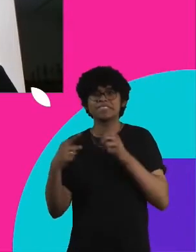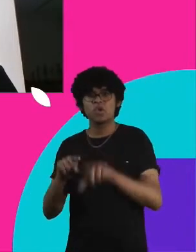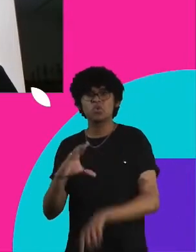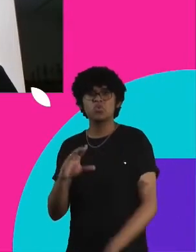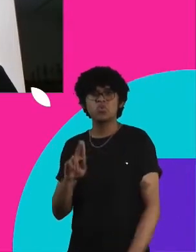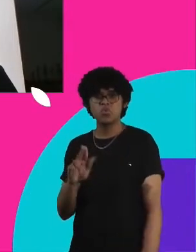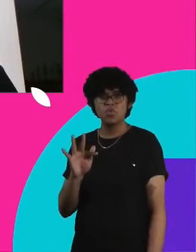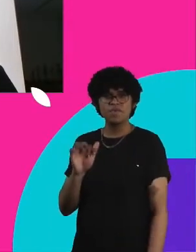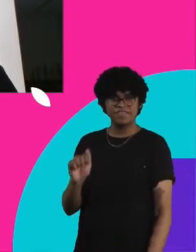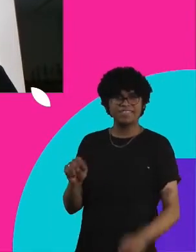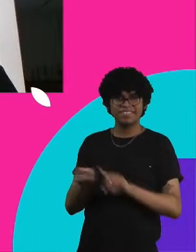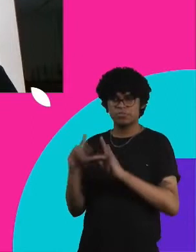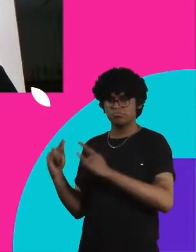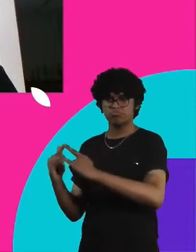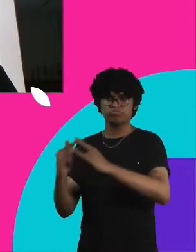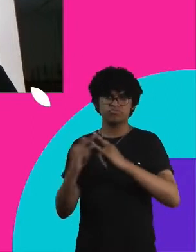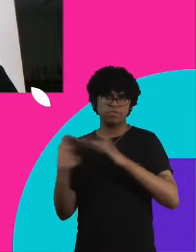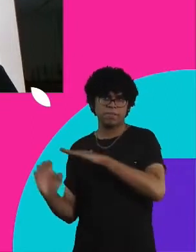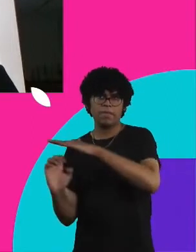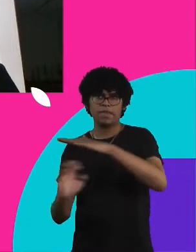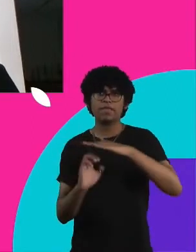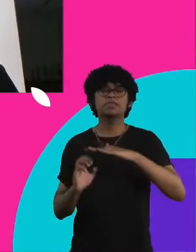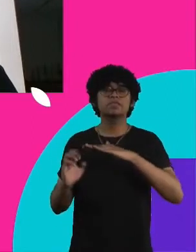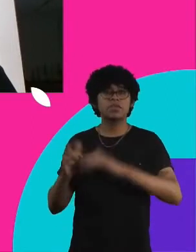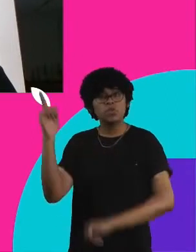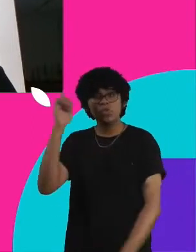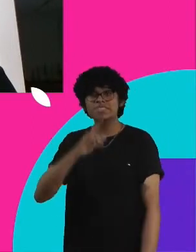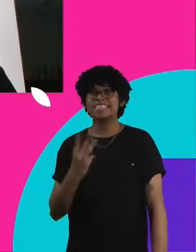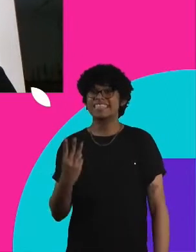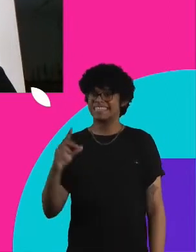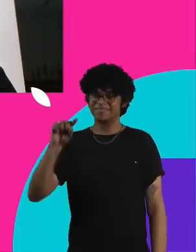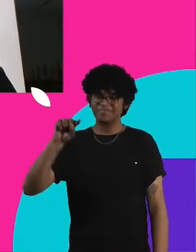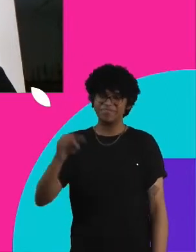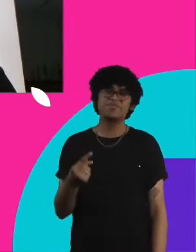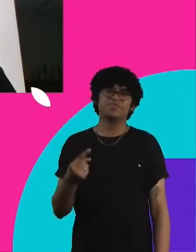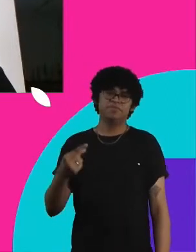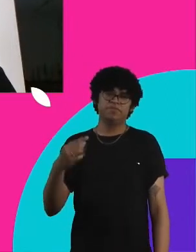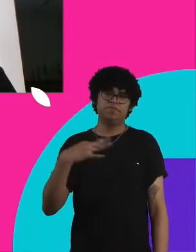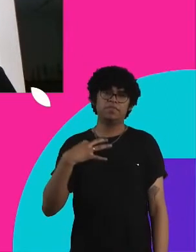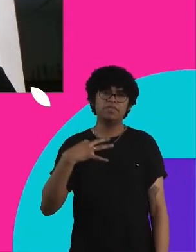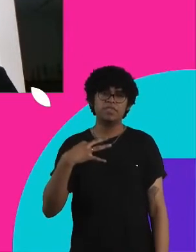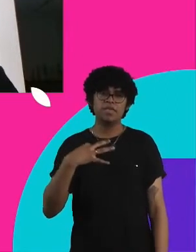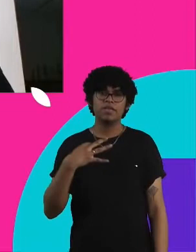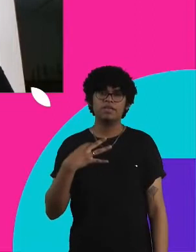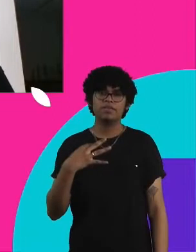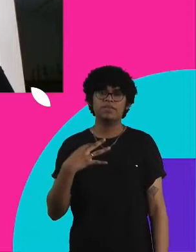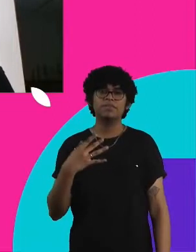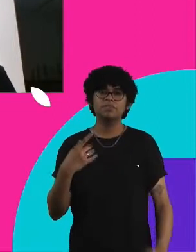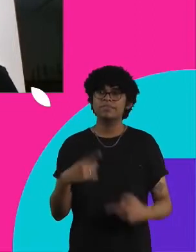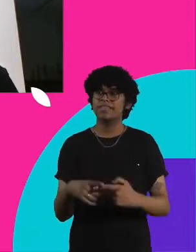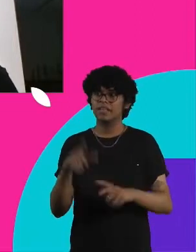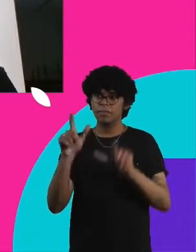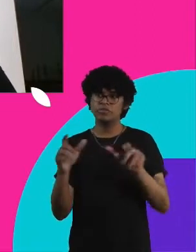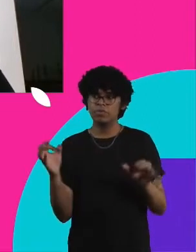outras instituições, a gente conseguiu, com esses 3 mil voluntários, porque o que acontece? Já tem muita gente pronta, já